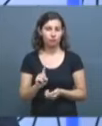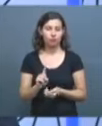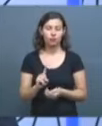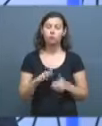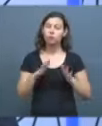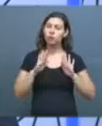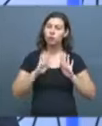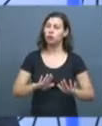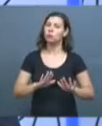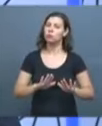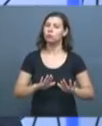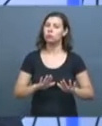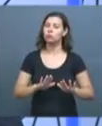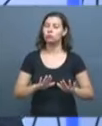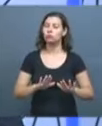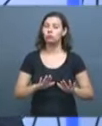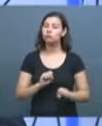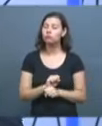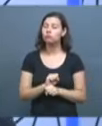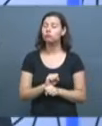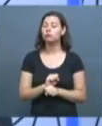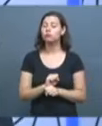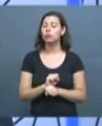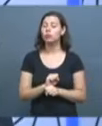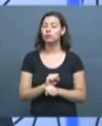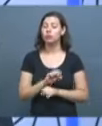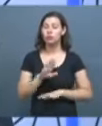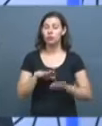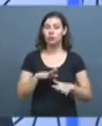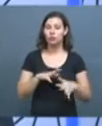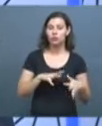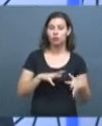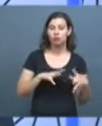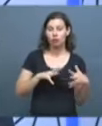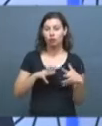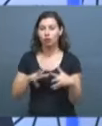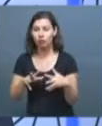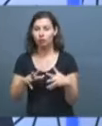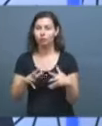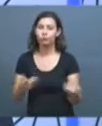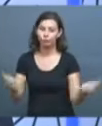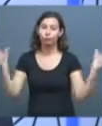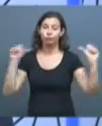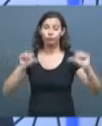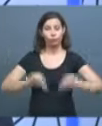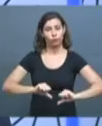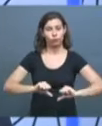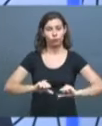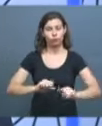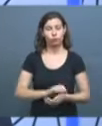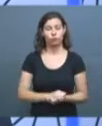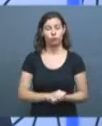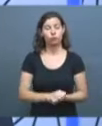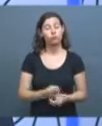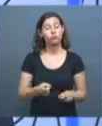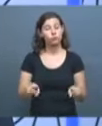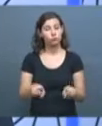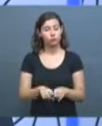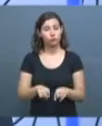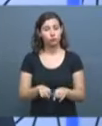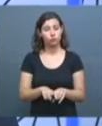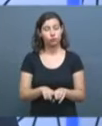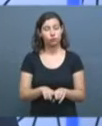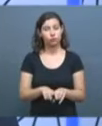nada. Porque às vezes o que você vai fazer... Pode piorar, né? Pode piorar. Então, e até o sentido de que, e